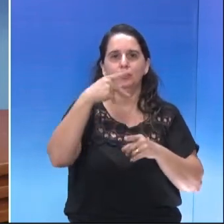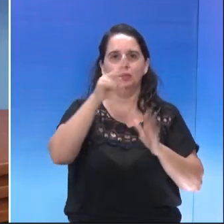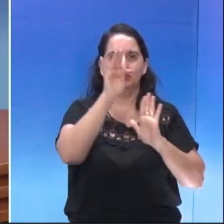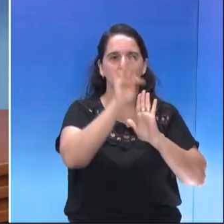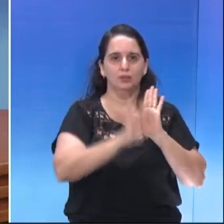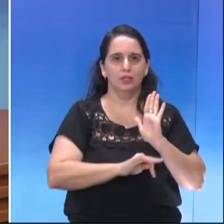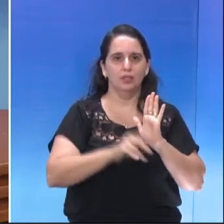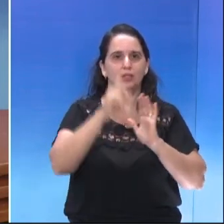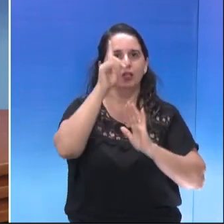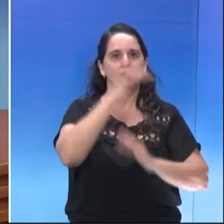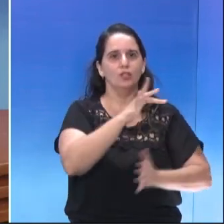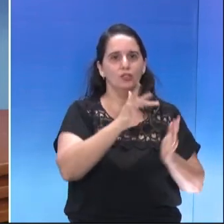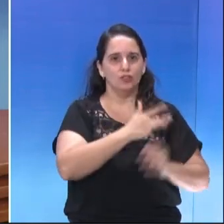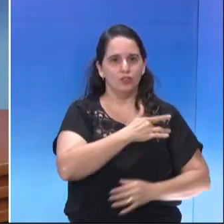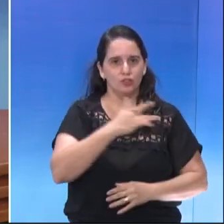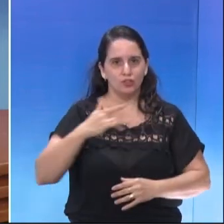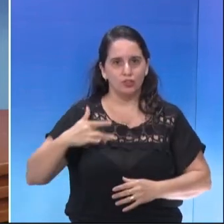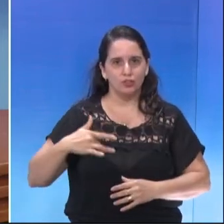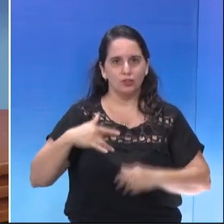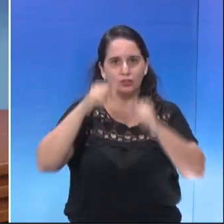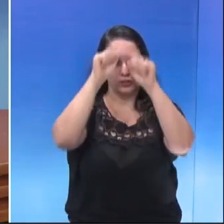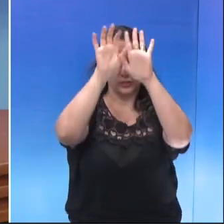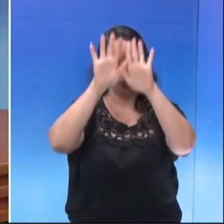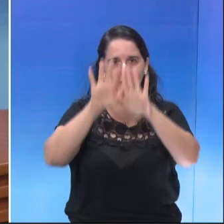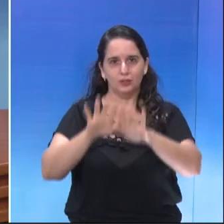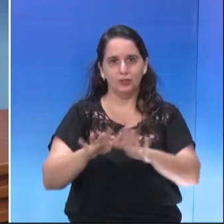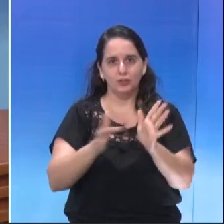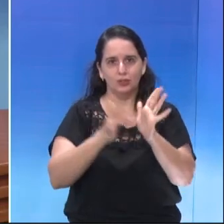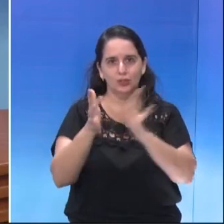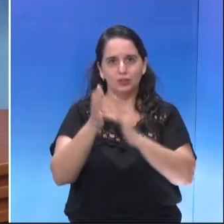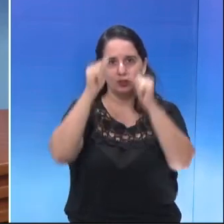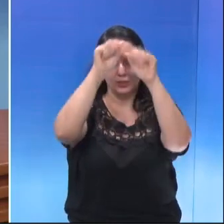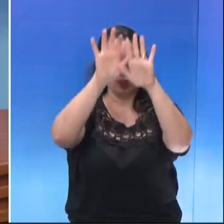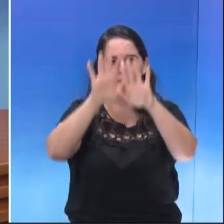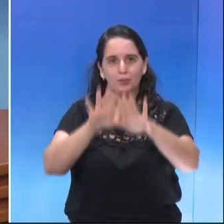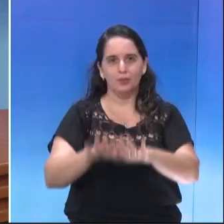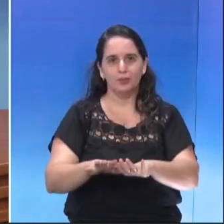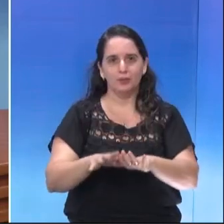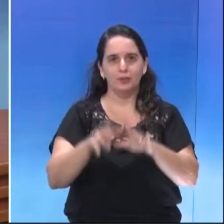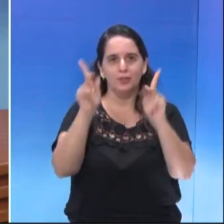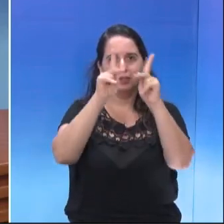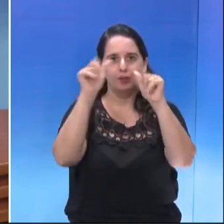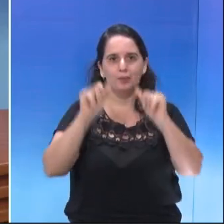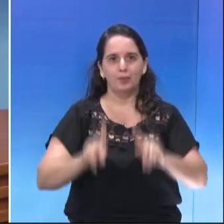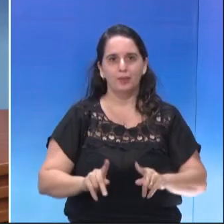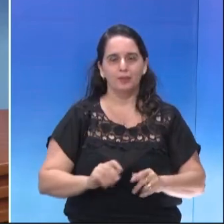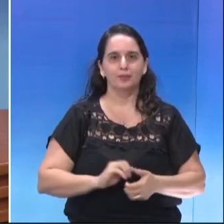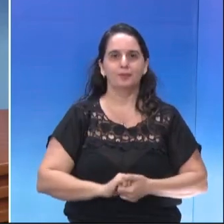Jesus te abençoe grandemente, um grande beijo e tô de casa no Enem, fica na paz.